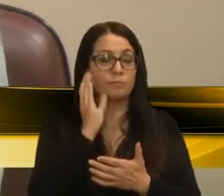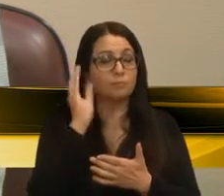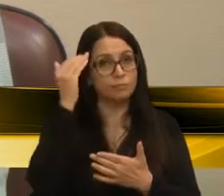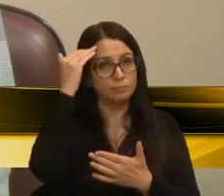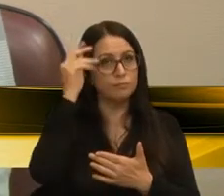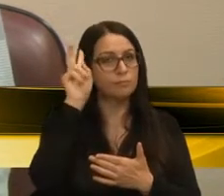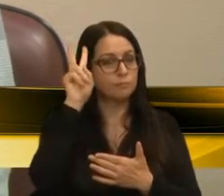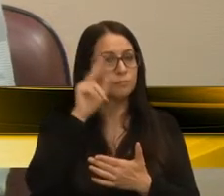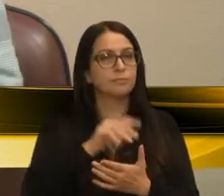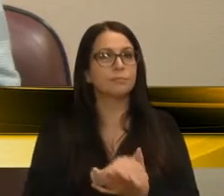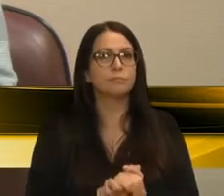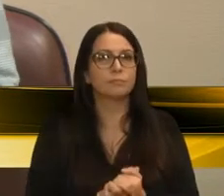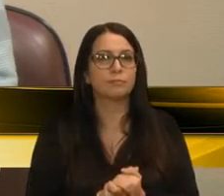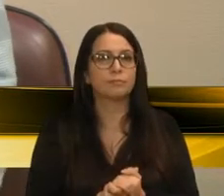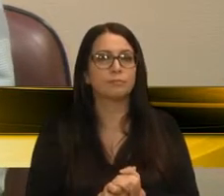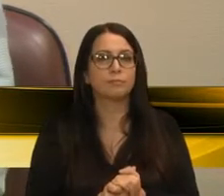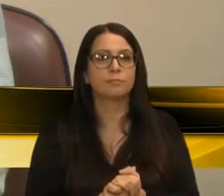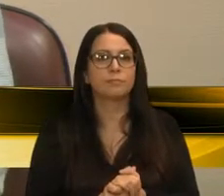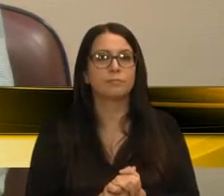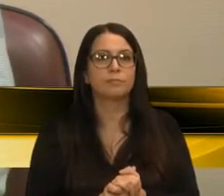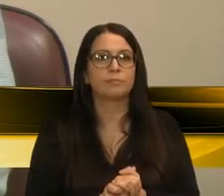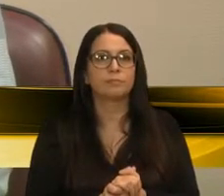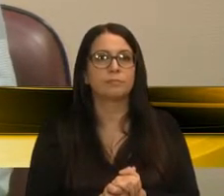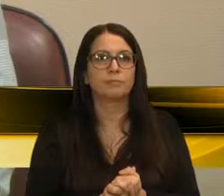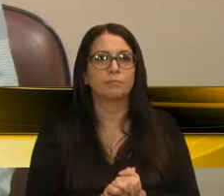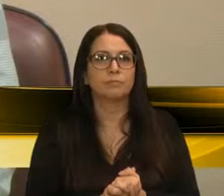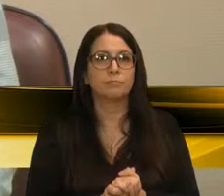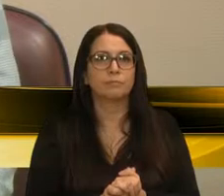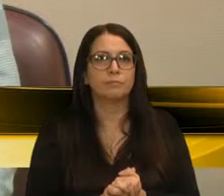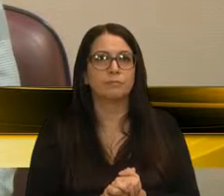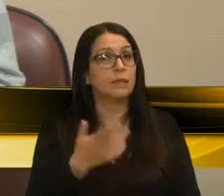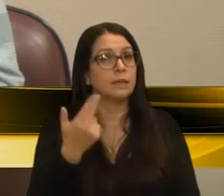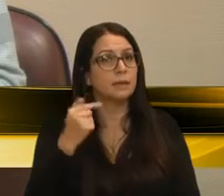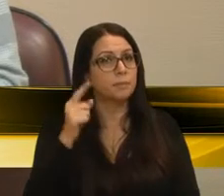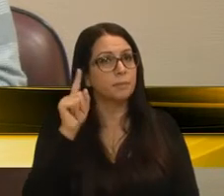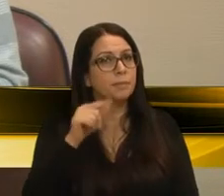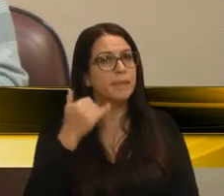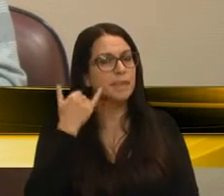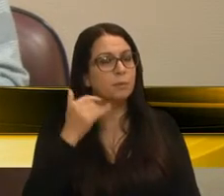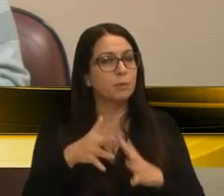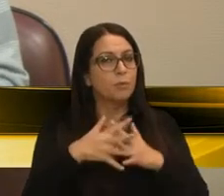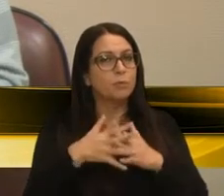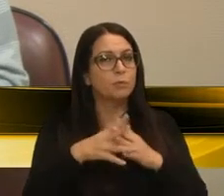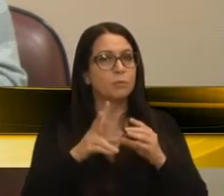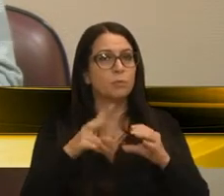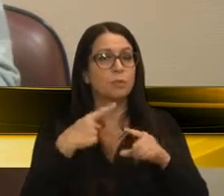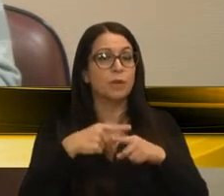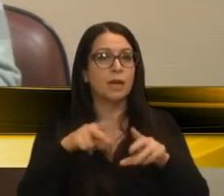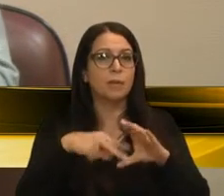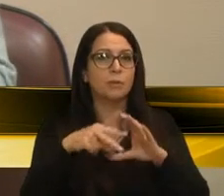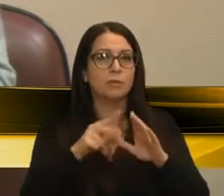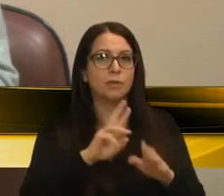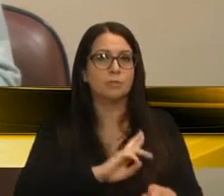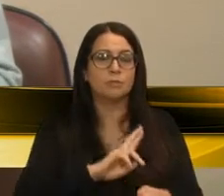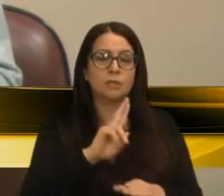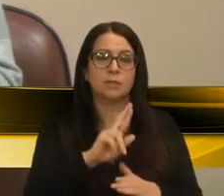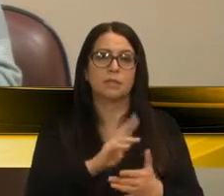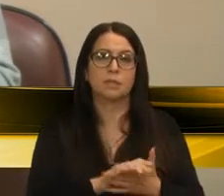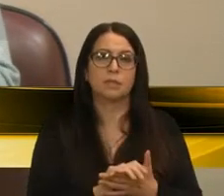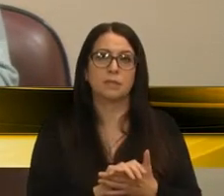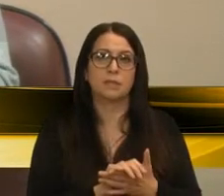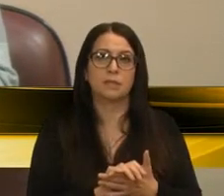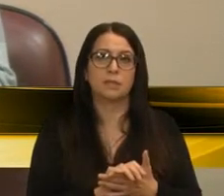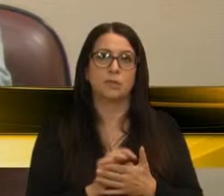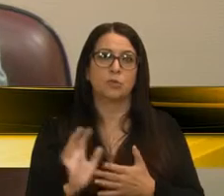vai se lembrar. E aí ligamos a confusão, porque a Câmara de Vereadores, ela representa o total